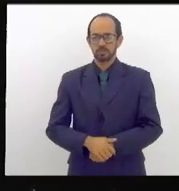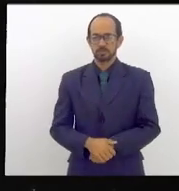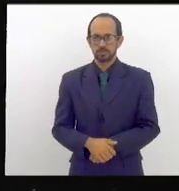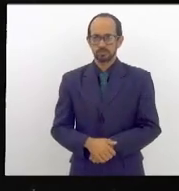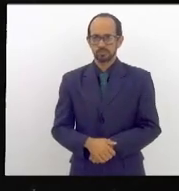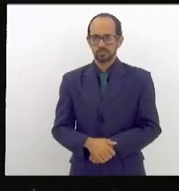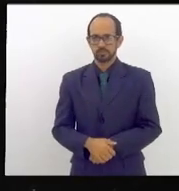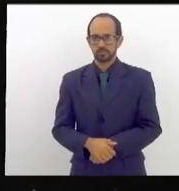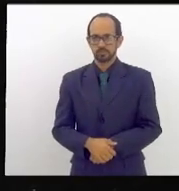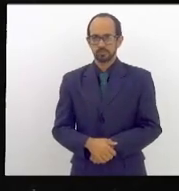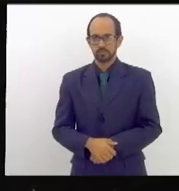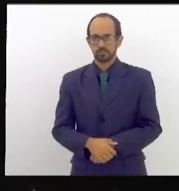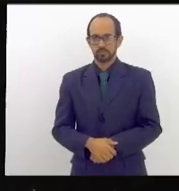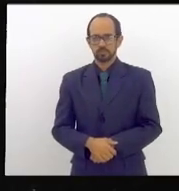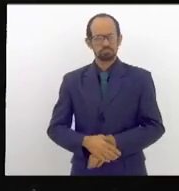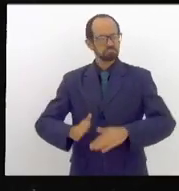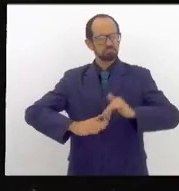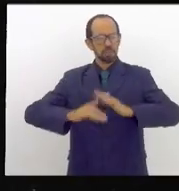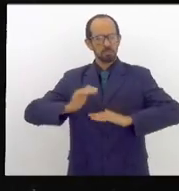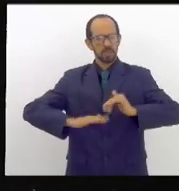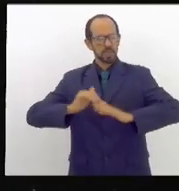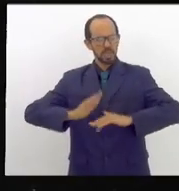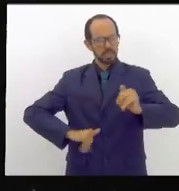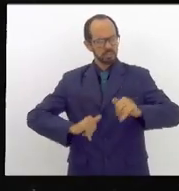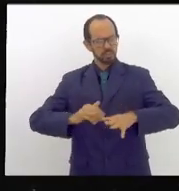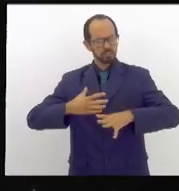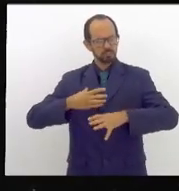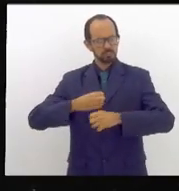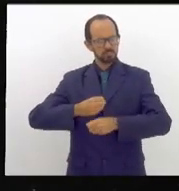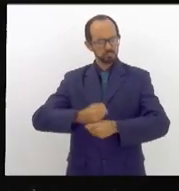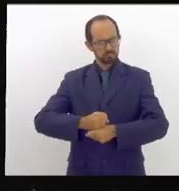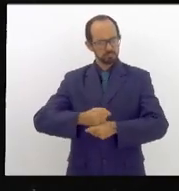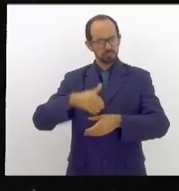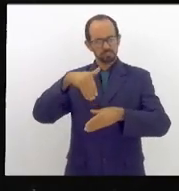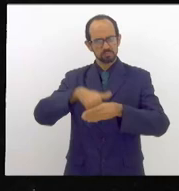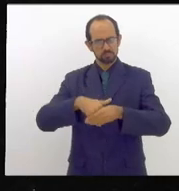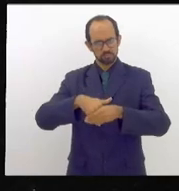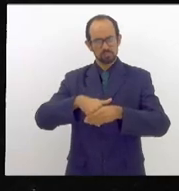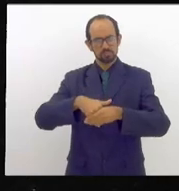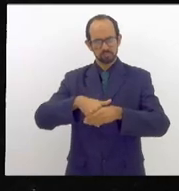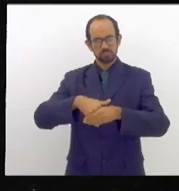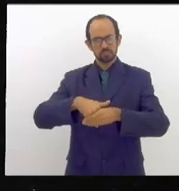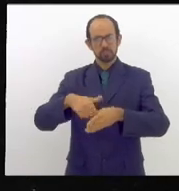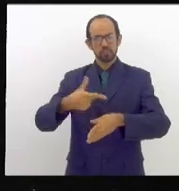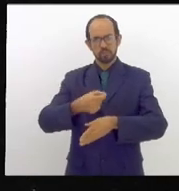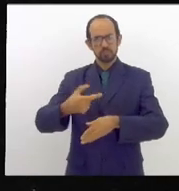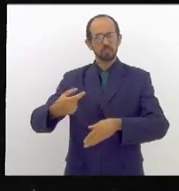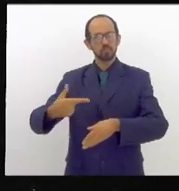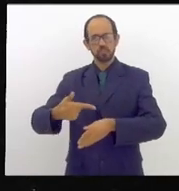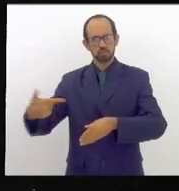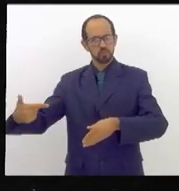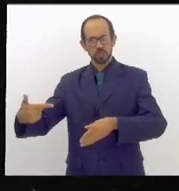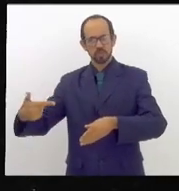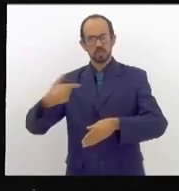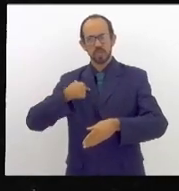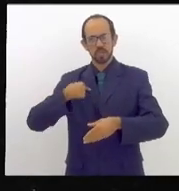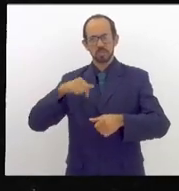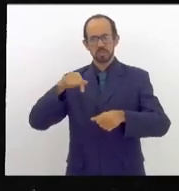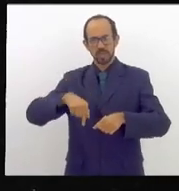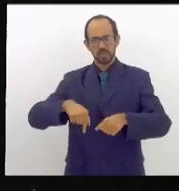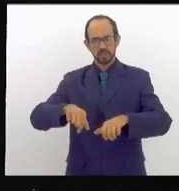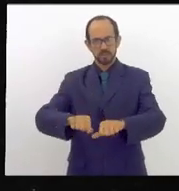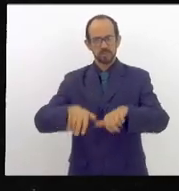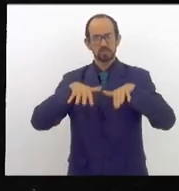independente do resultado né da eleição desse ano eu estaria aqui hoje nesse plenário me